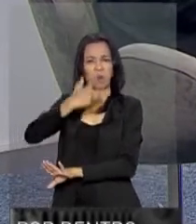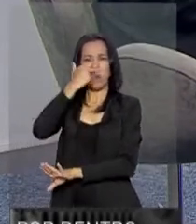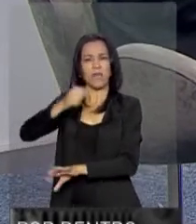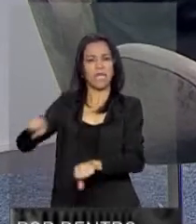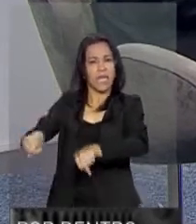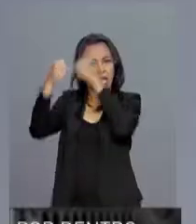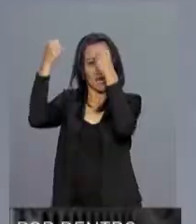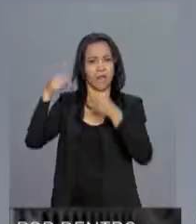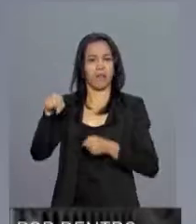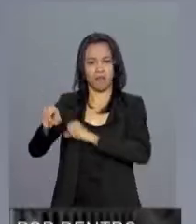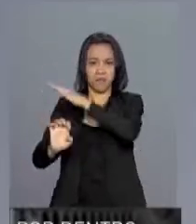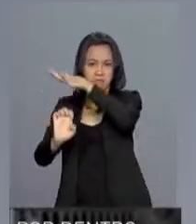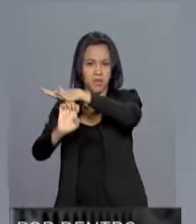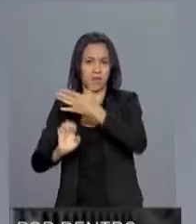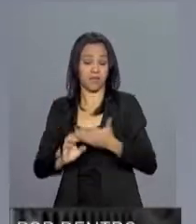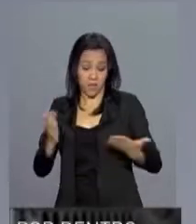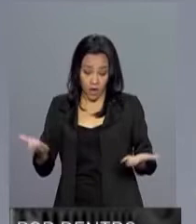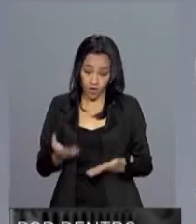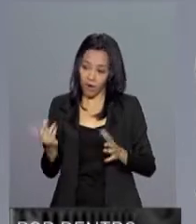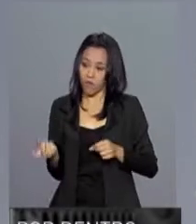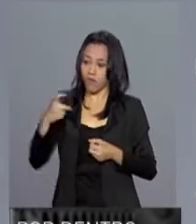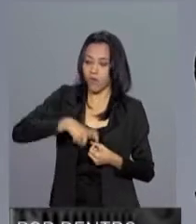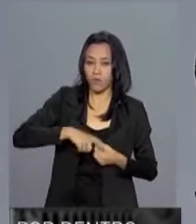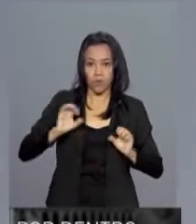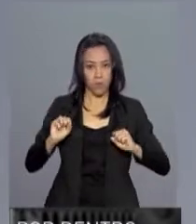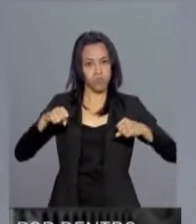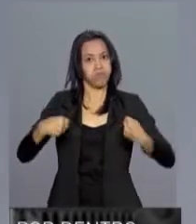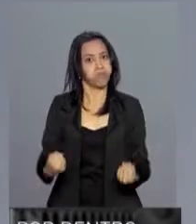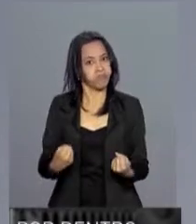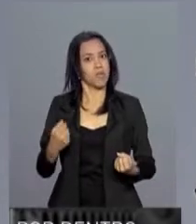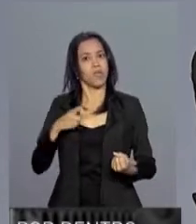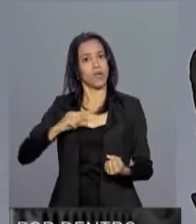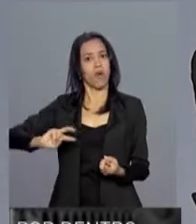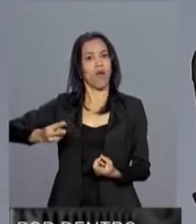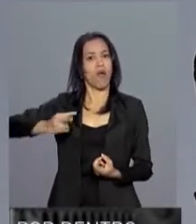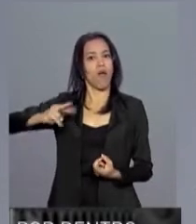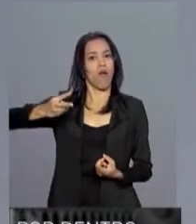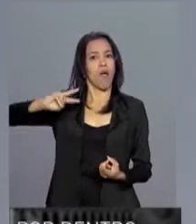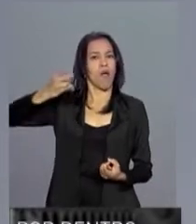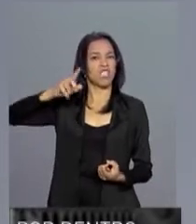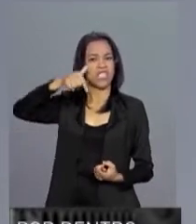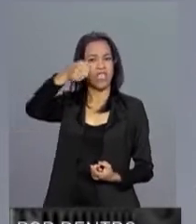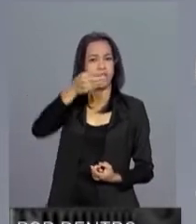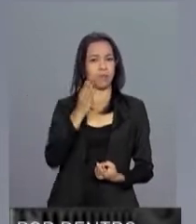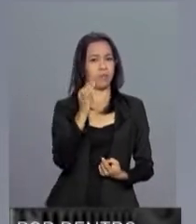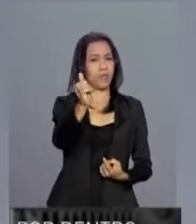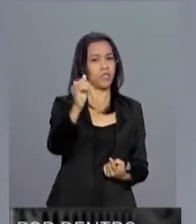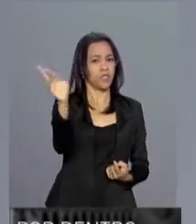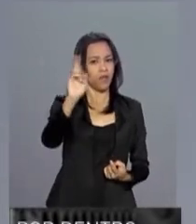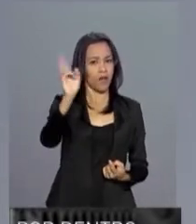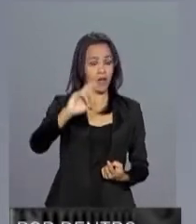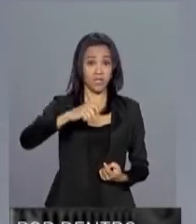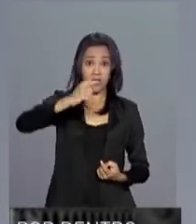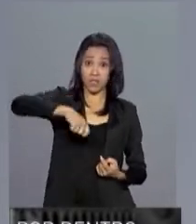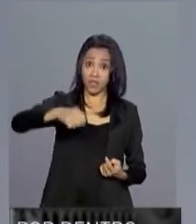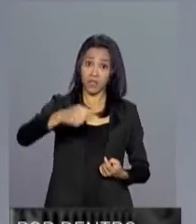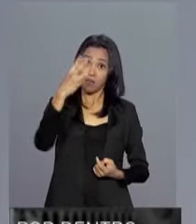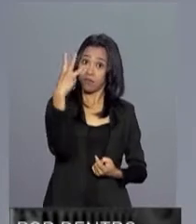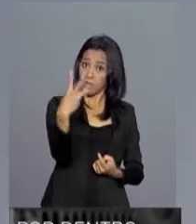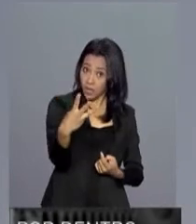anteriores e agora a petrobras está de volta teve um lucro de 7 bilhões de reais no primeiro trimestre